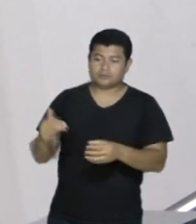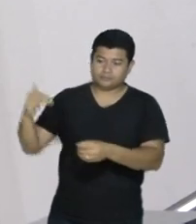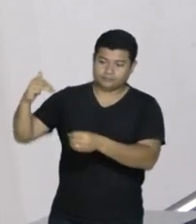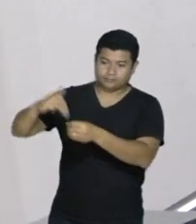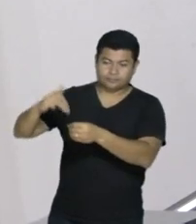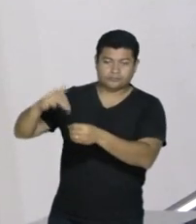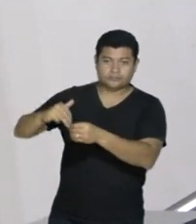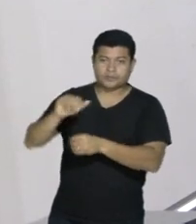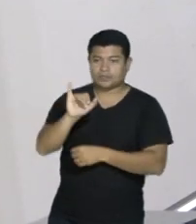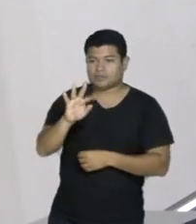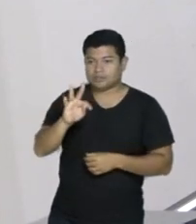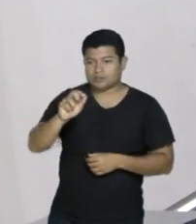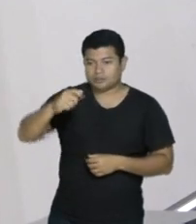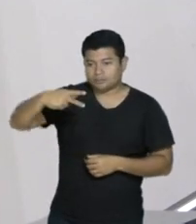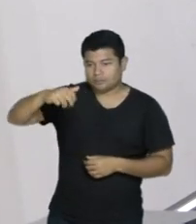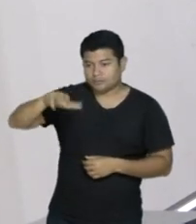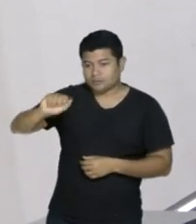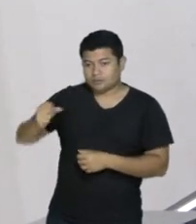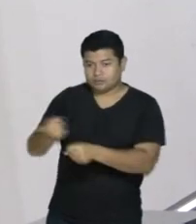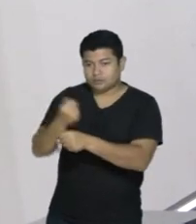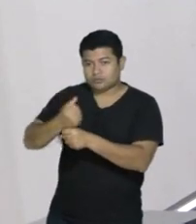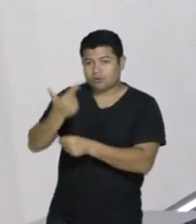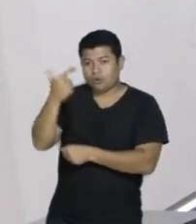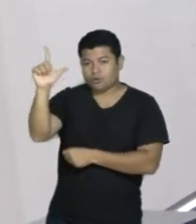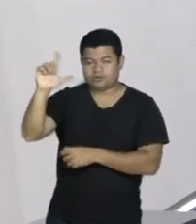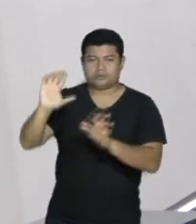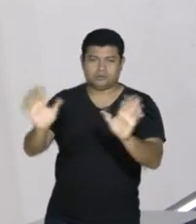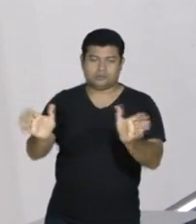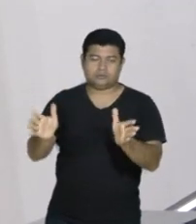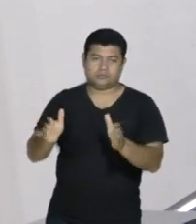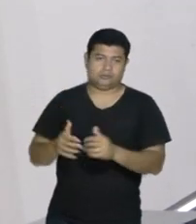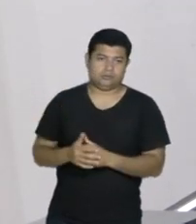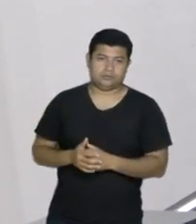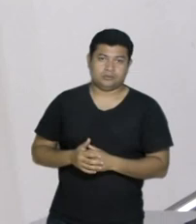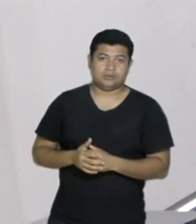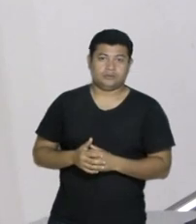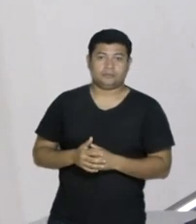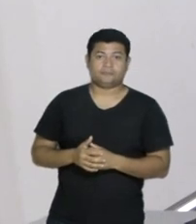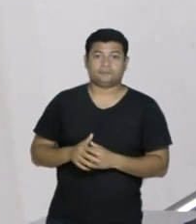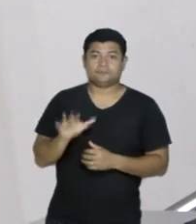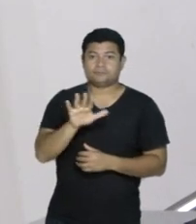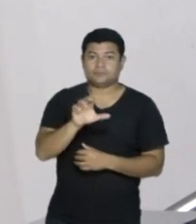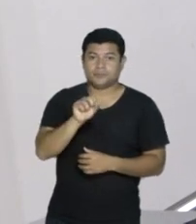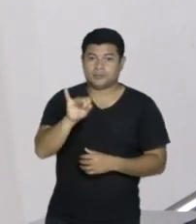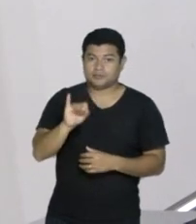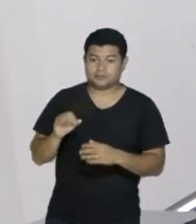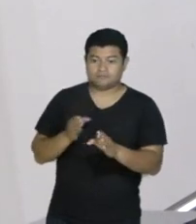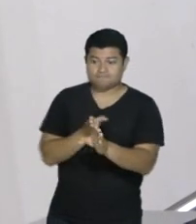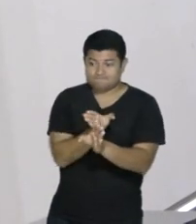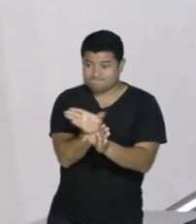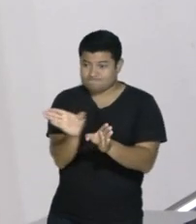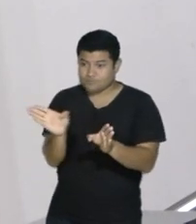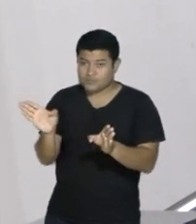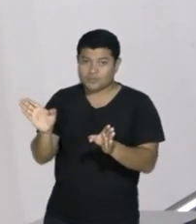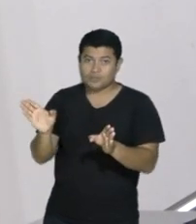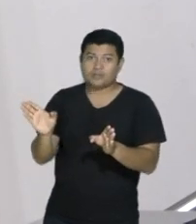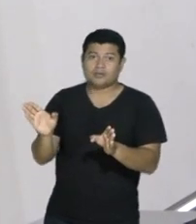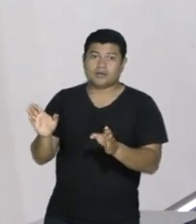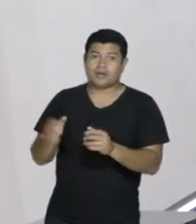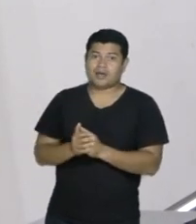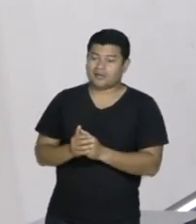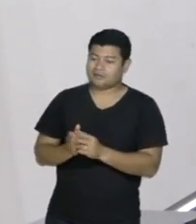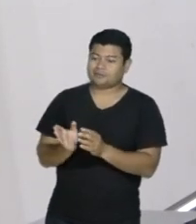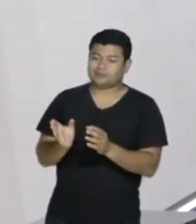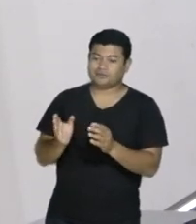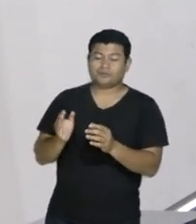outra ponte na rua 306 que vai ligar br-101 mas ela se desfiamos o trânsito para lá ela tira todo o movimento antídoto de